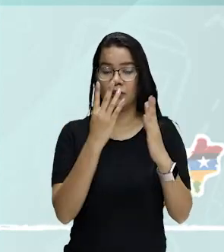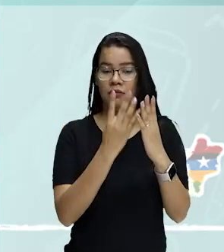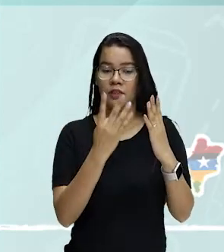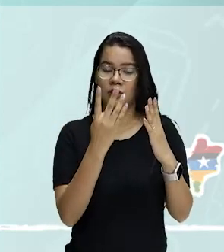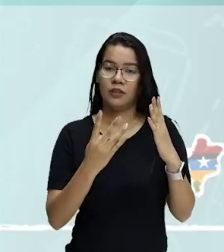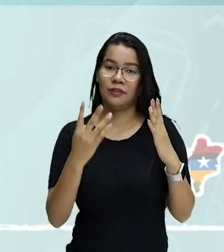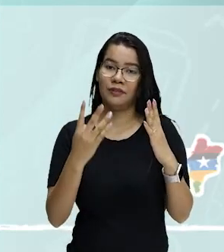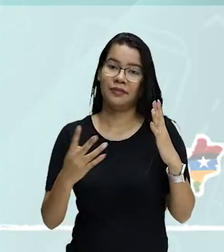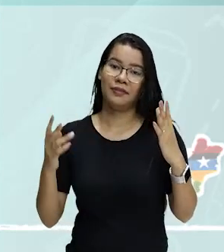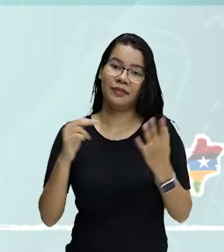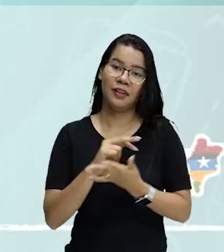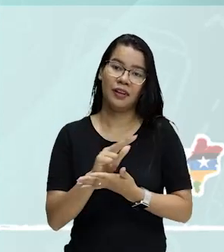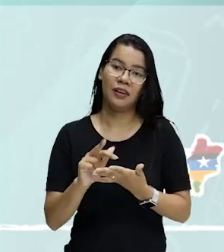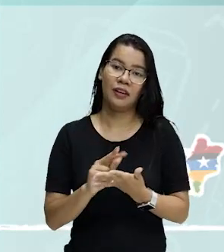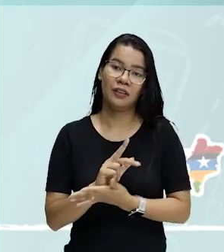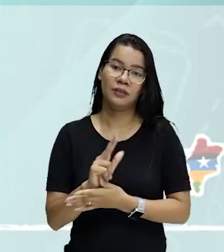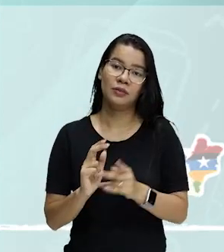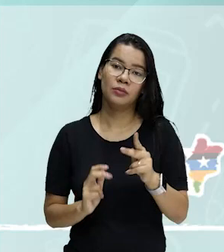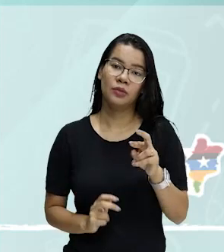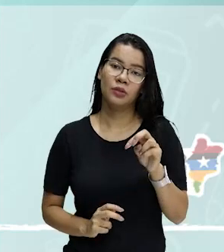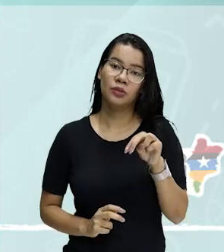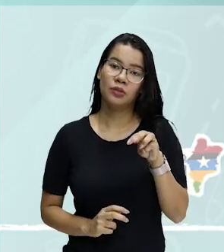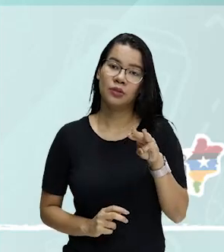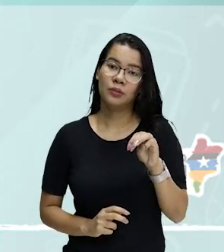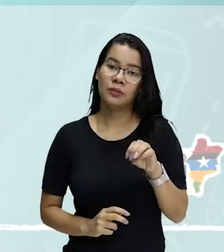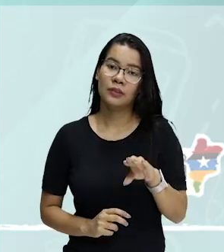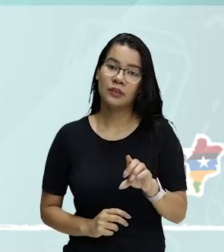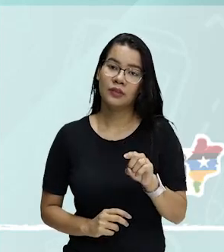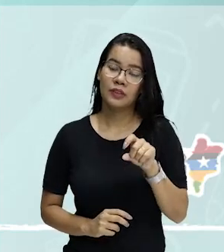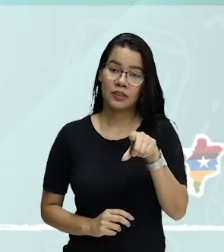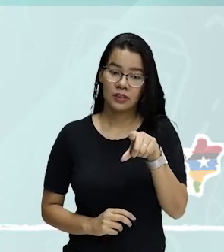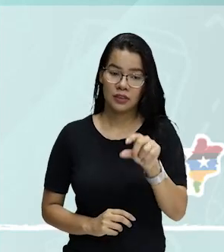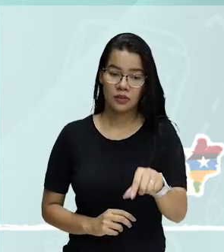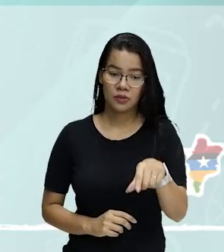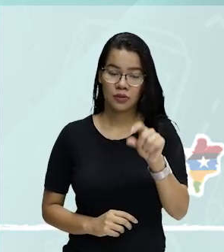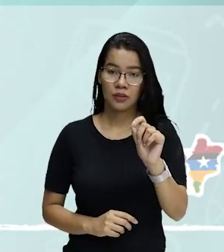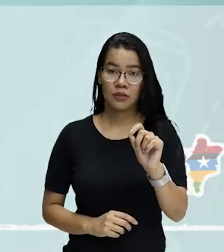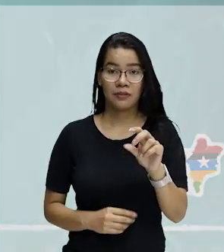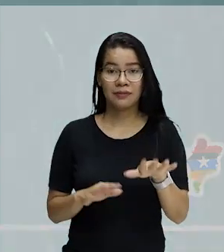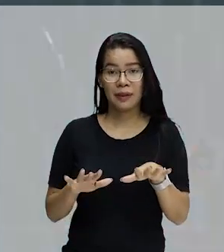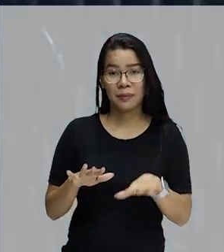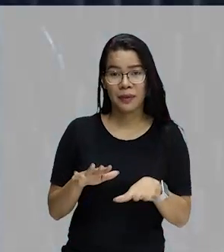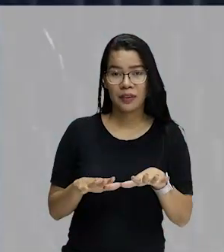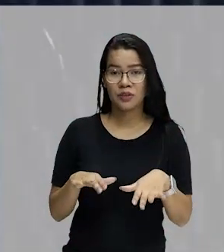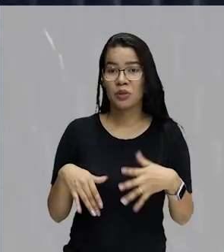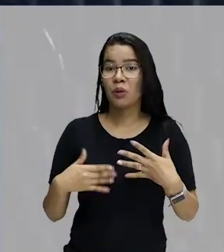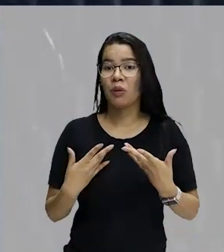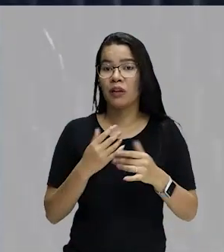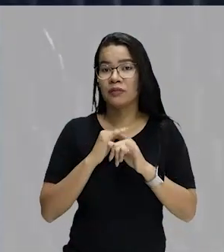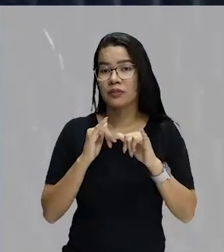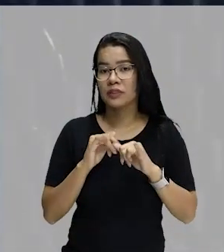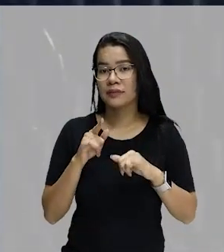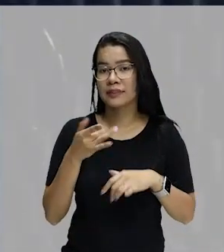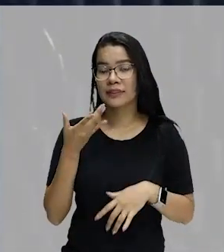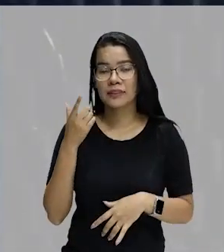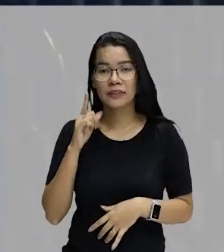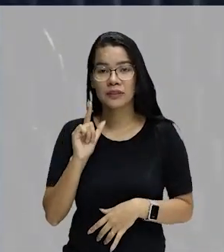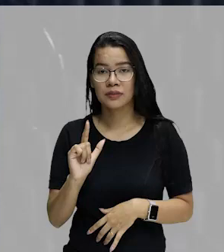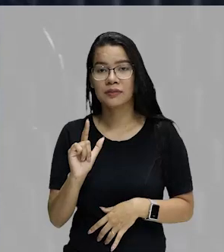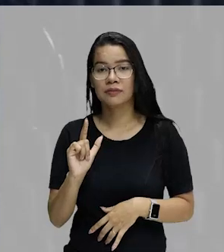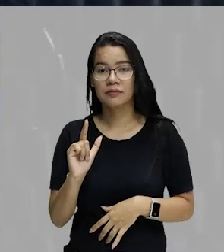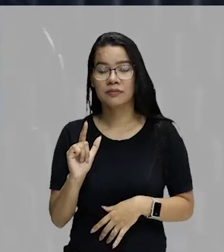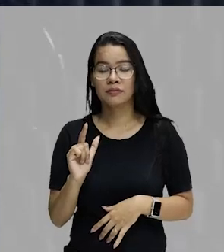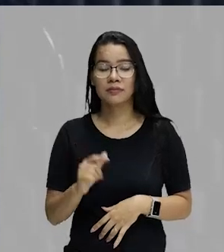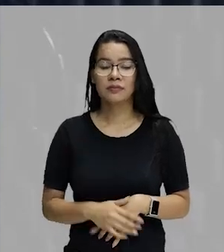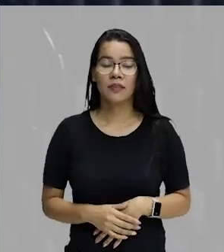pronomes e, para escolher qual pronome você vai utilizar, vai depender de que tipo de informação você quer obter. Então, da mesma forma, em